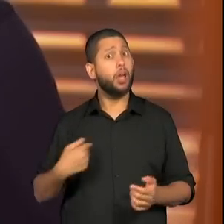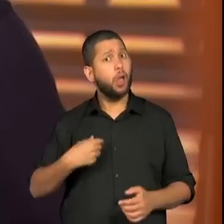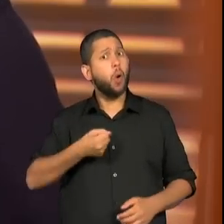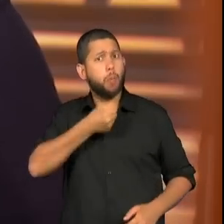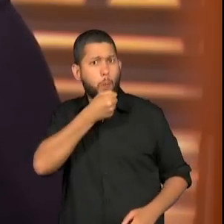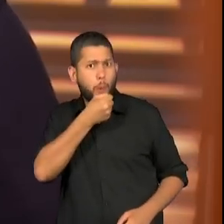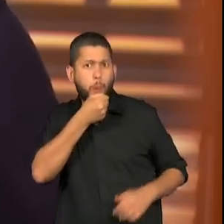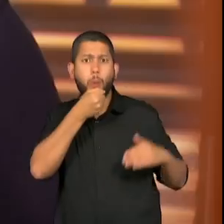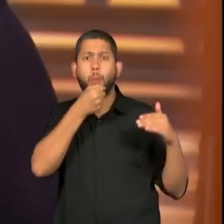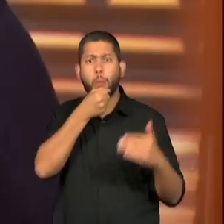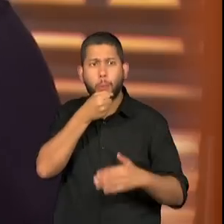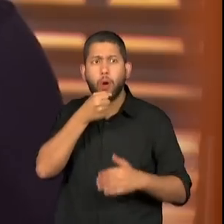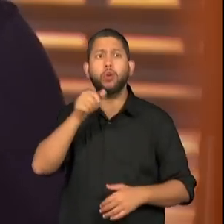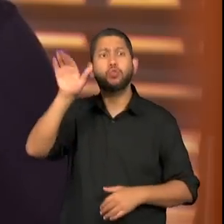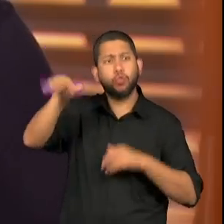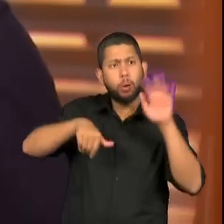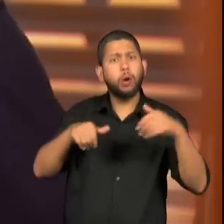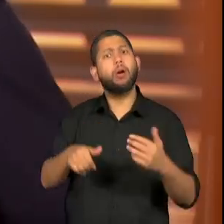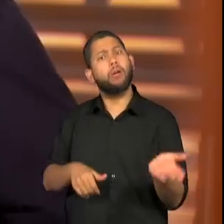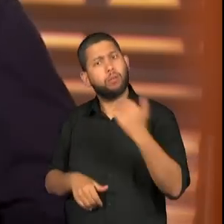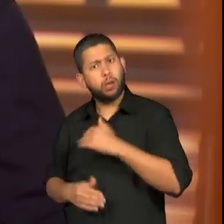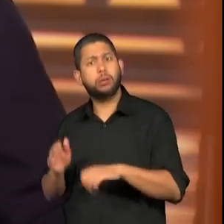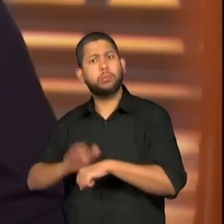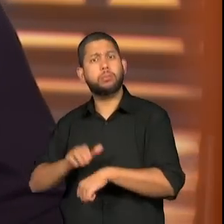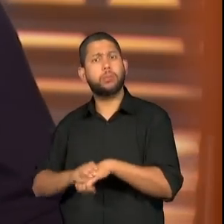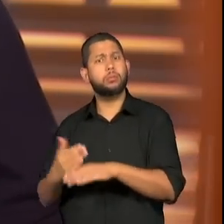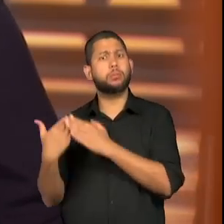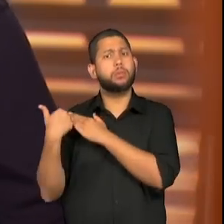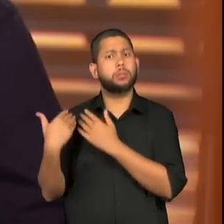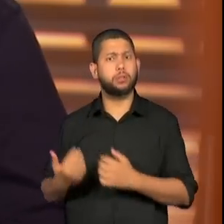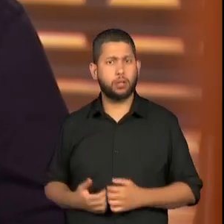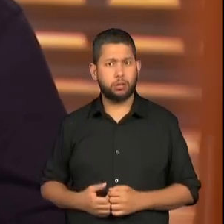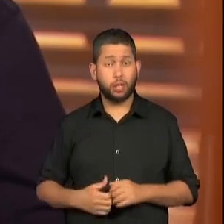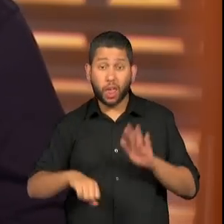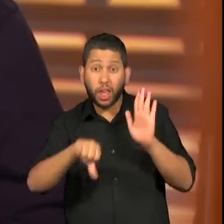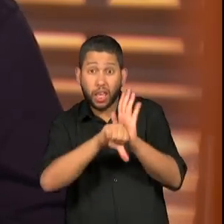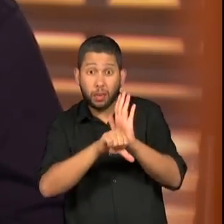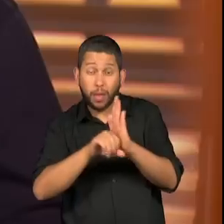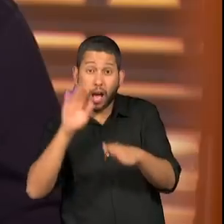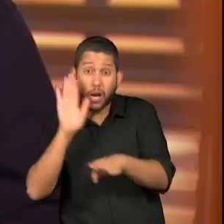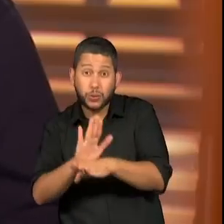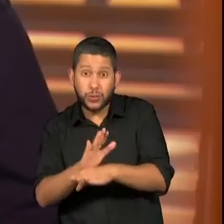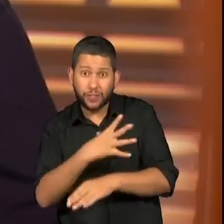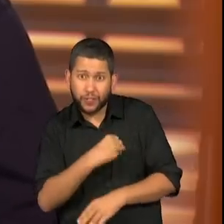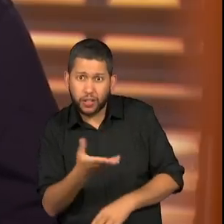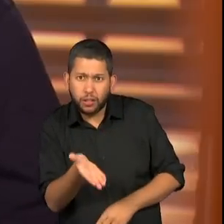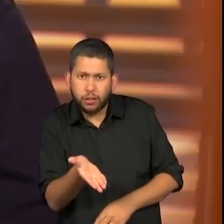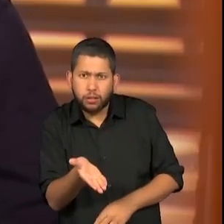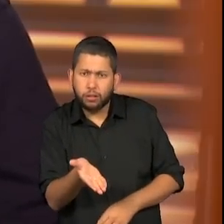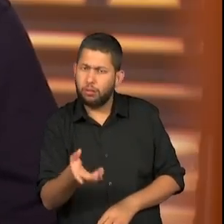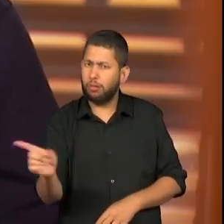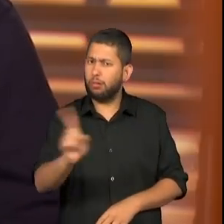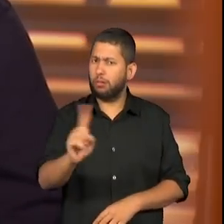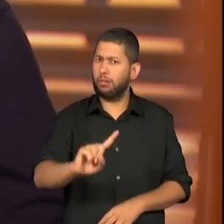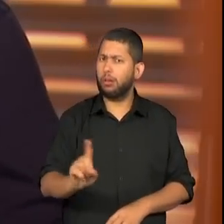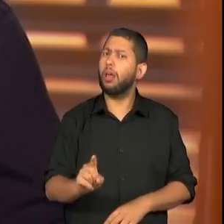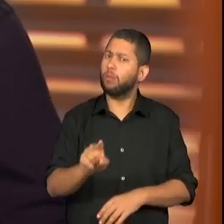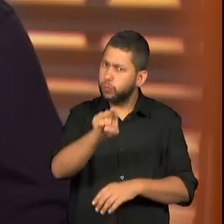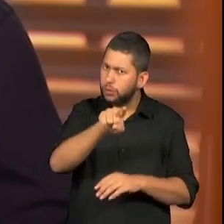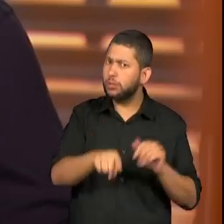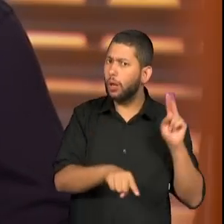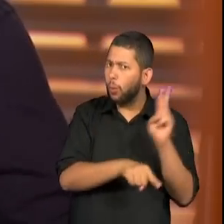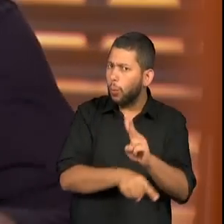momentos. Forte, né? Chamando para a responsabilidade. Você não quer que, pô, que o crime adote o teu filho, toma conta dele